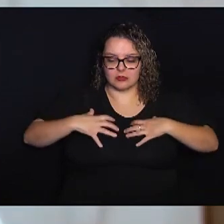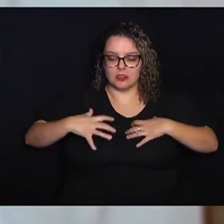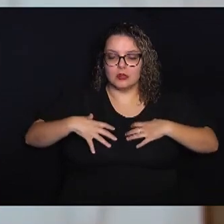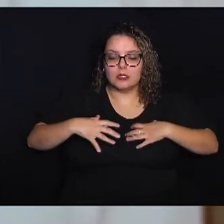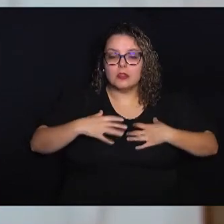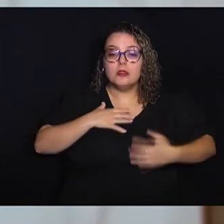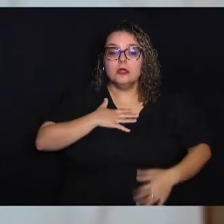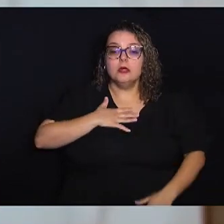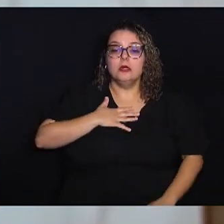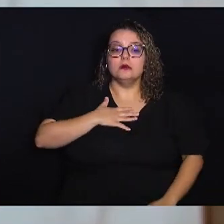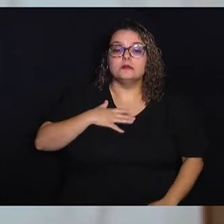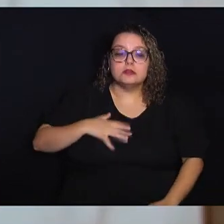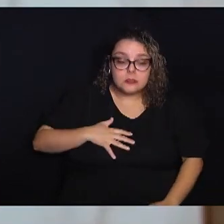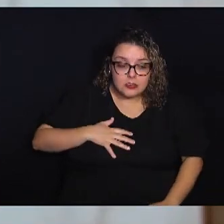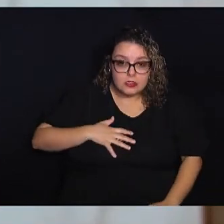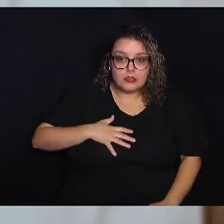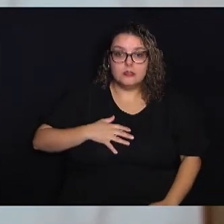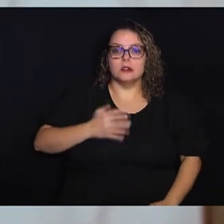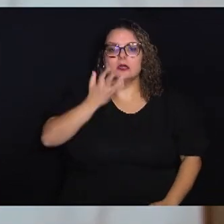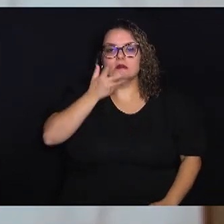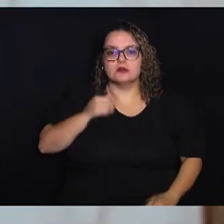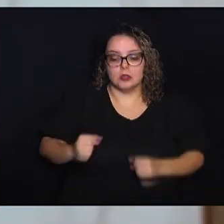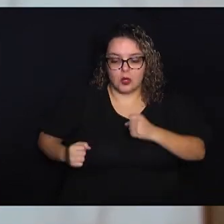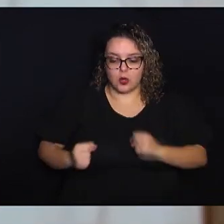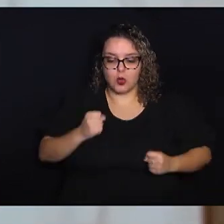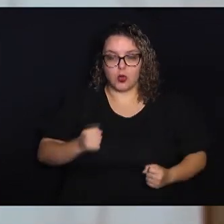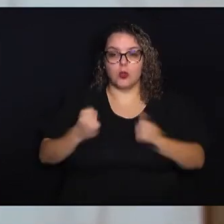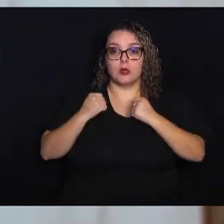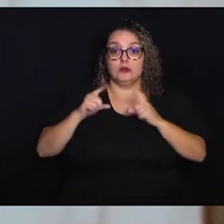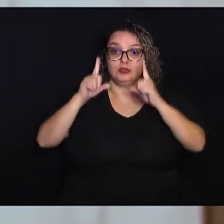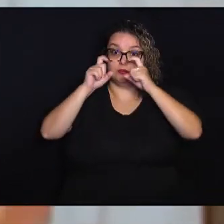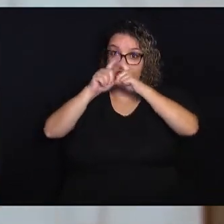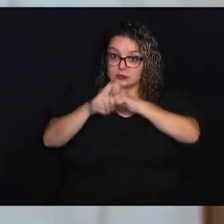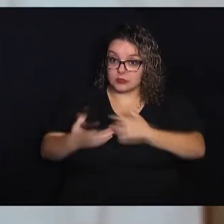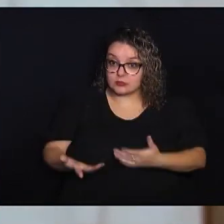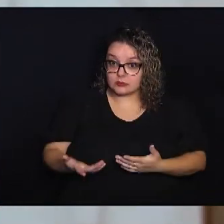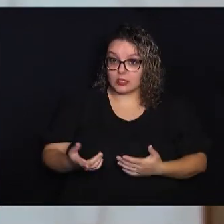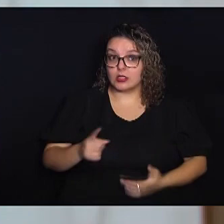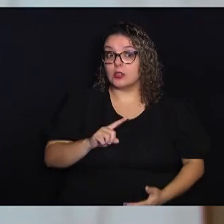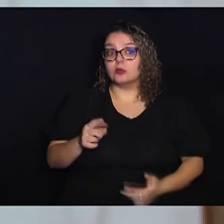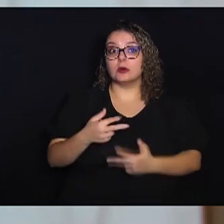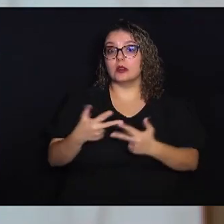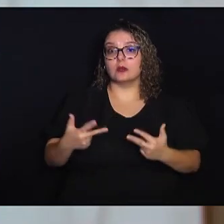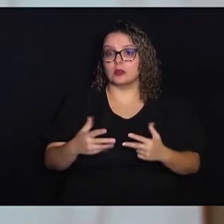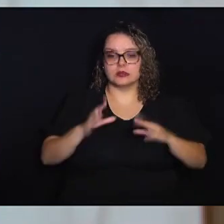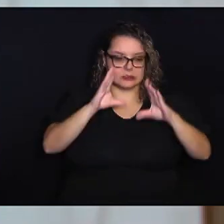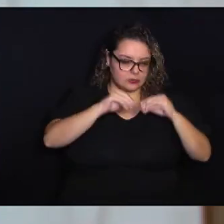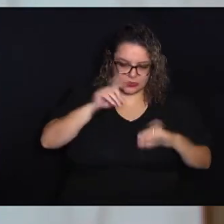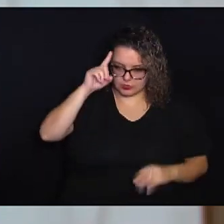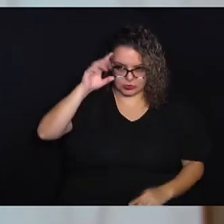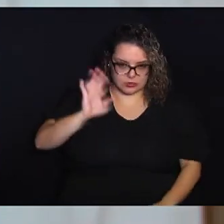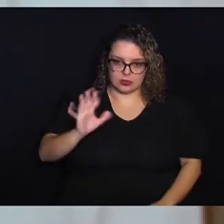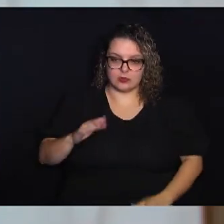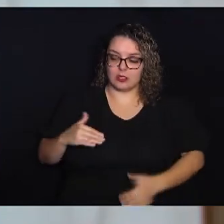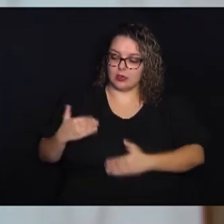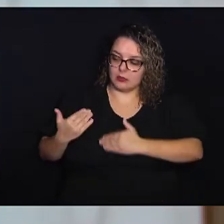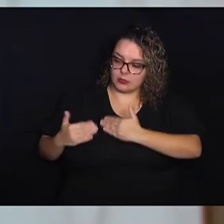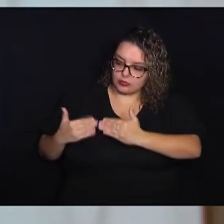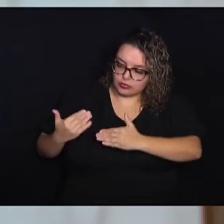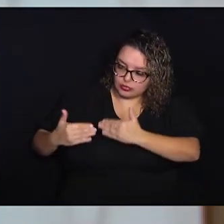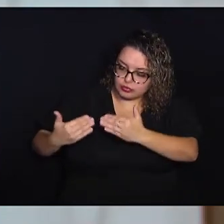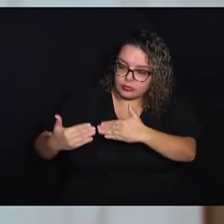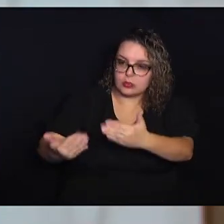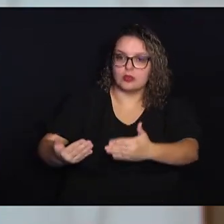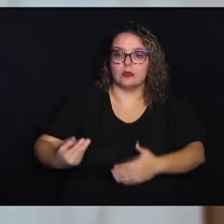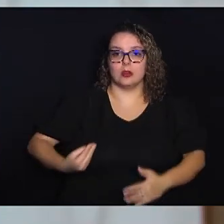ar. As crianças têm dificuldade de correr, fazer um exercício. Então, não é algo que aparece de uma hora para outra. Ela vai se desenvolvendo ao longo do